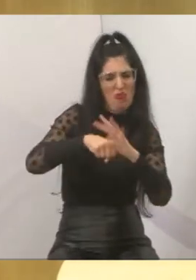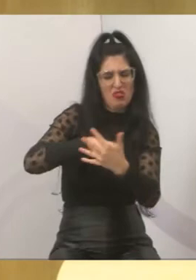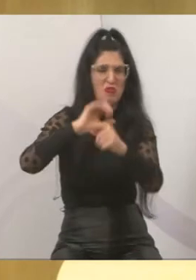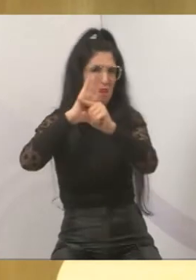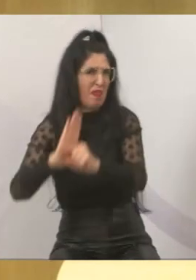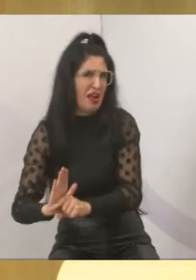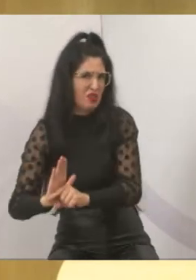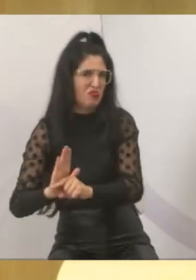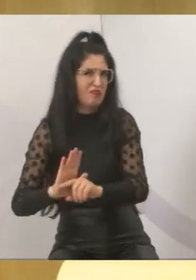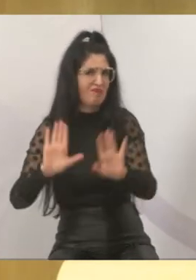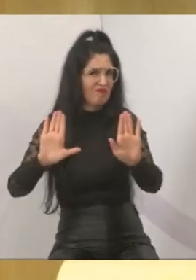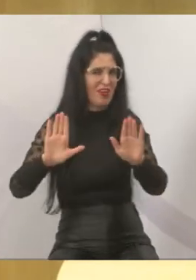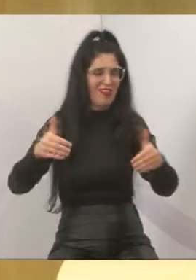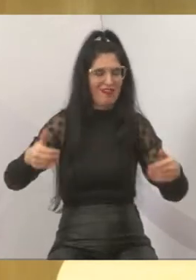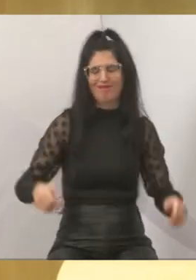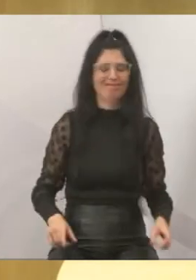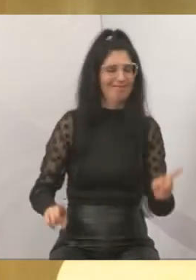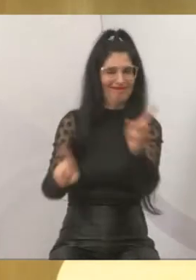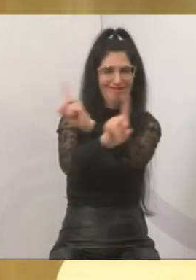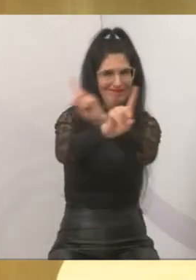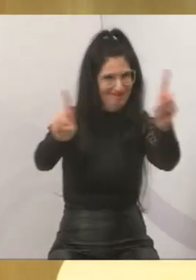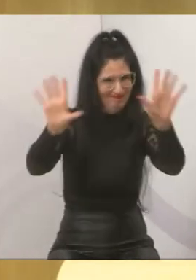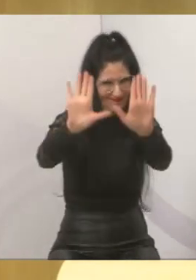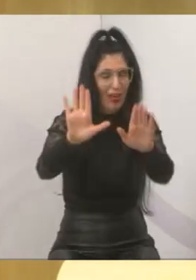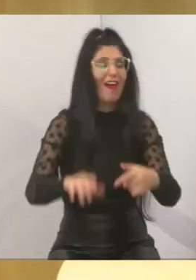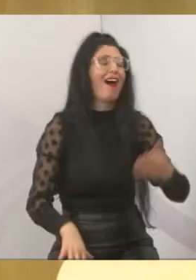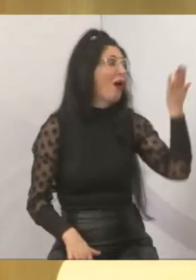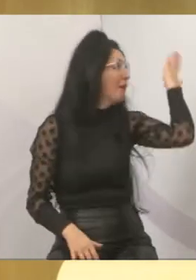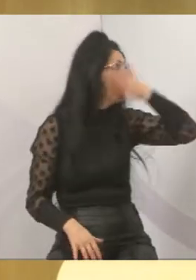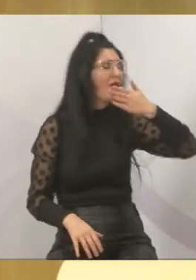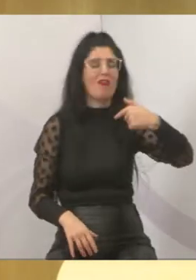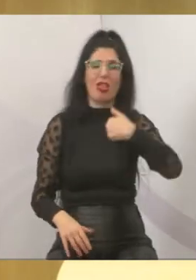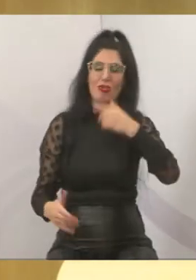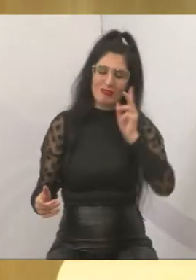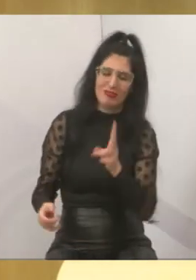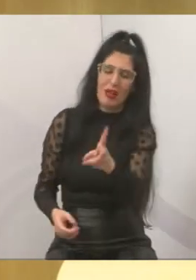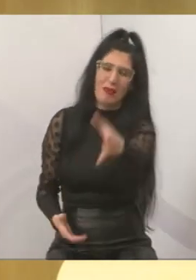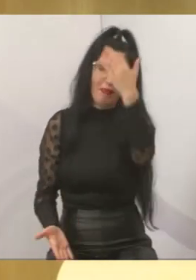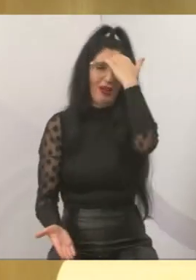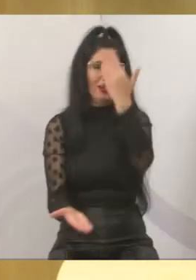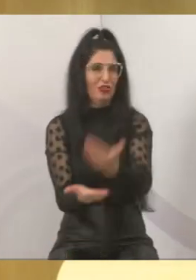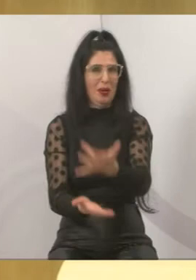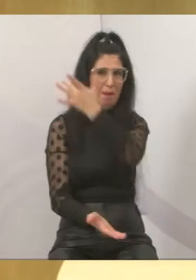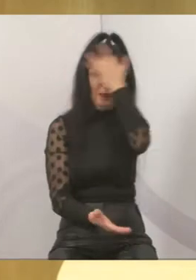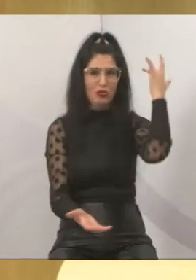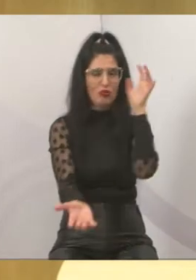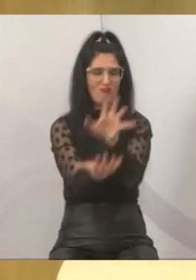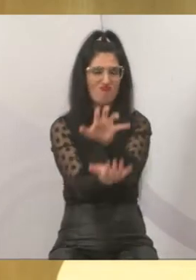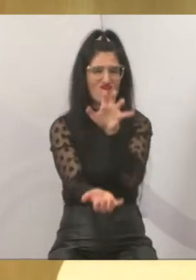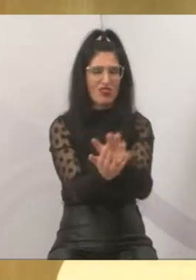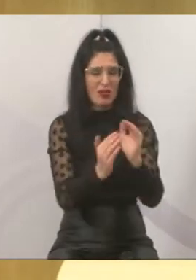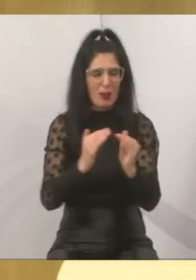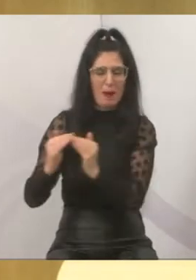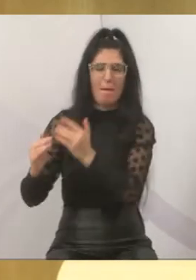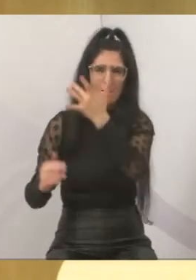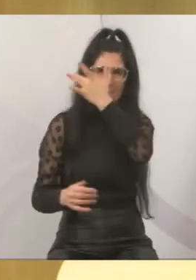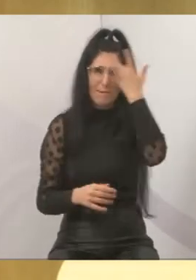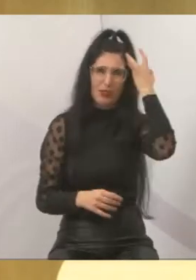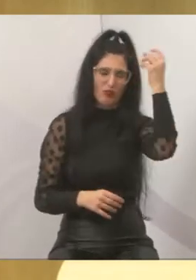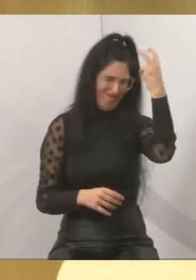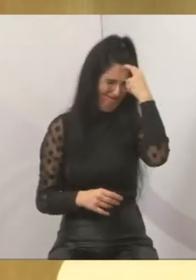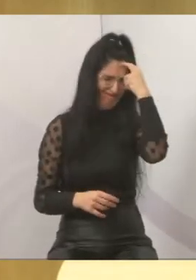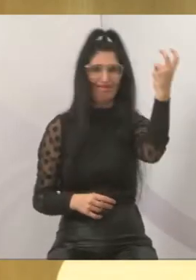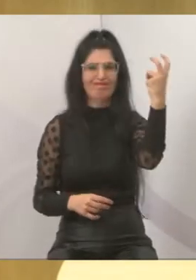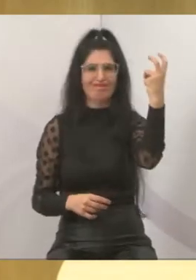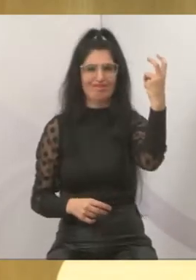Está aí a prova. Eu sempre confiei no povo de Jacareí e acho que o jacareense é um povo guerreiro. Bota aí para mim o